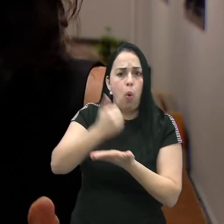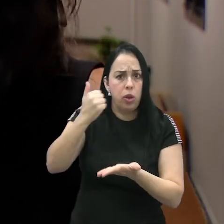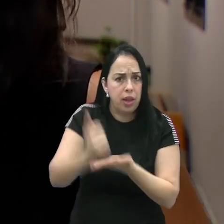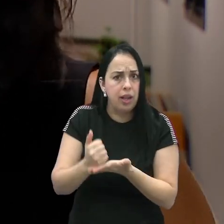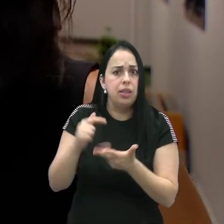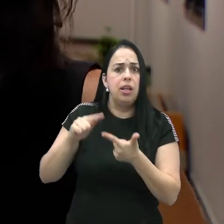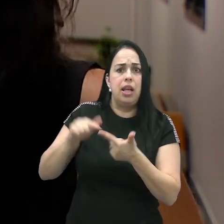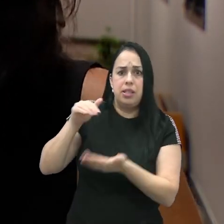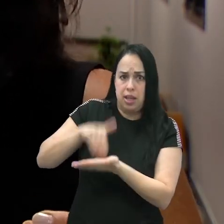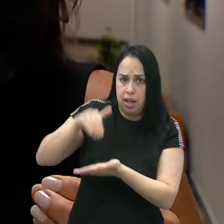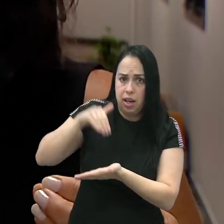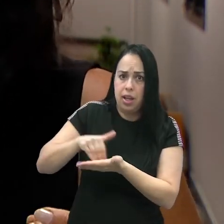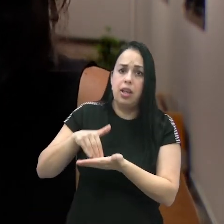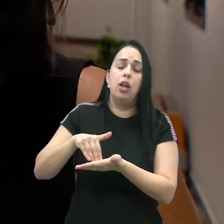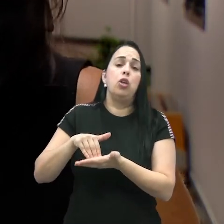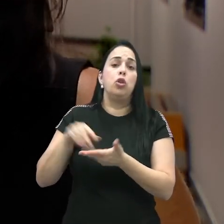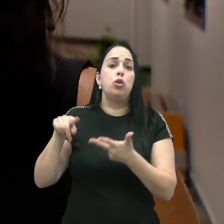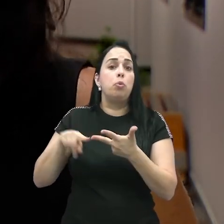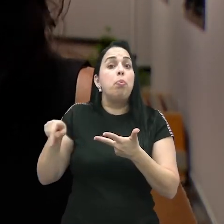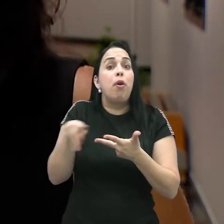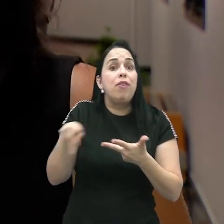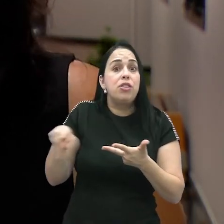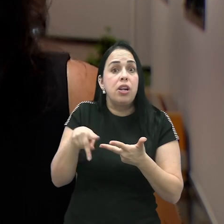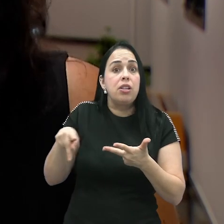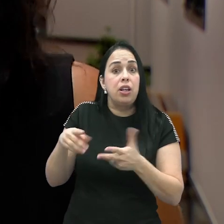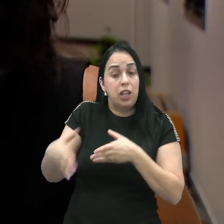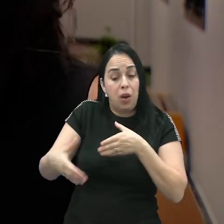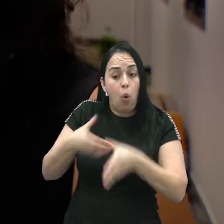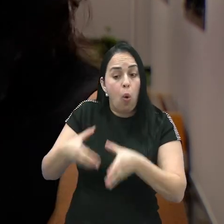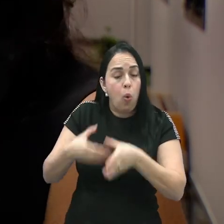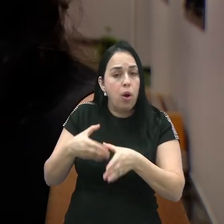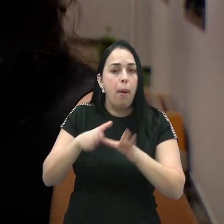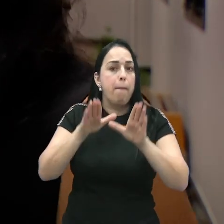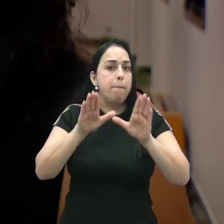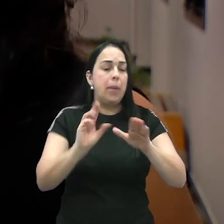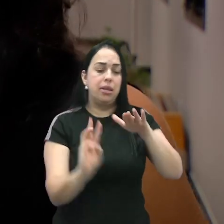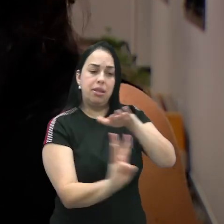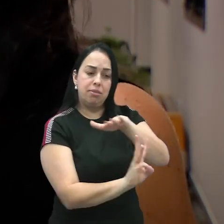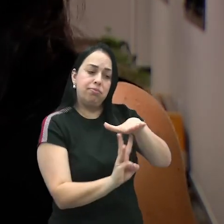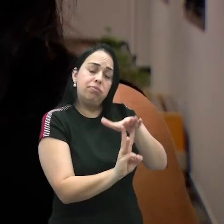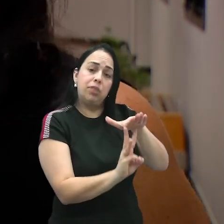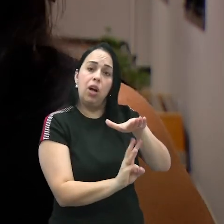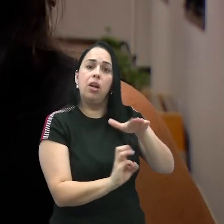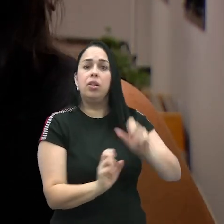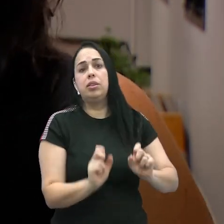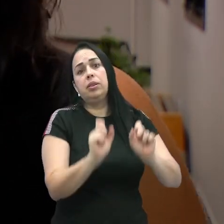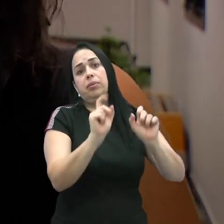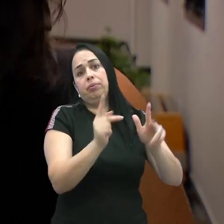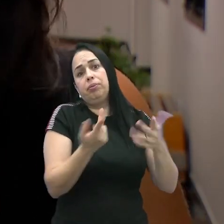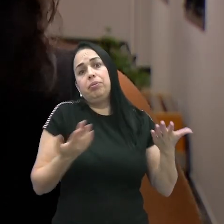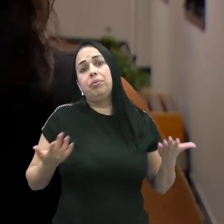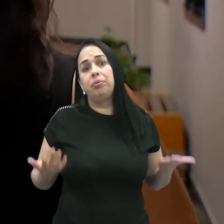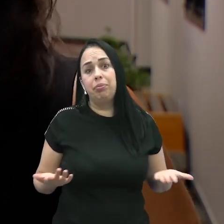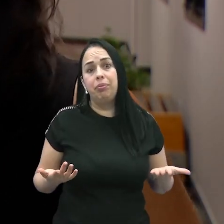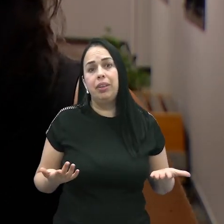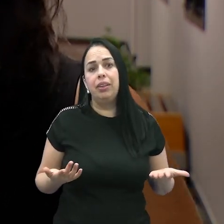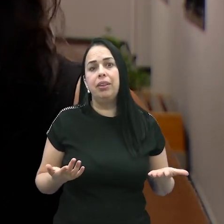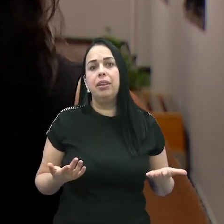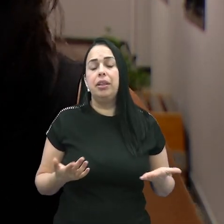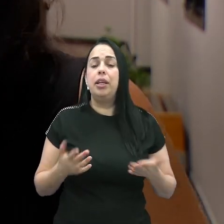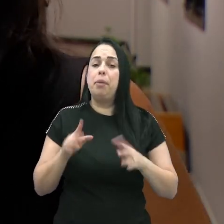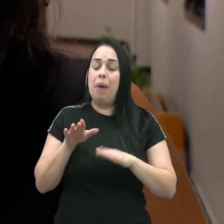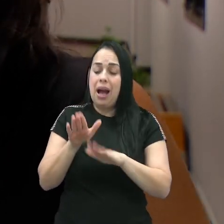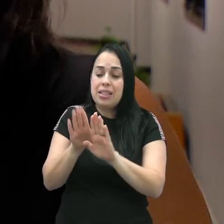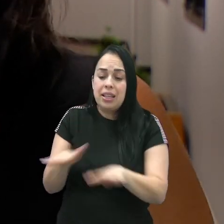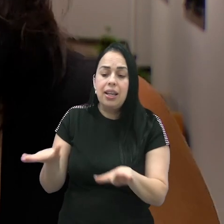pela Prefeitura, pela Secretaria da Prefeitura, Secretaria de Educação, com os professores e funcionários concursados. Mas a terceirização está